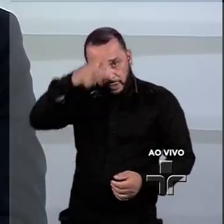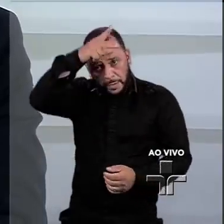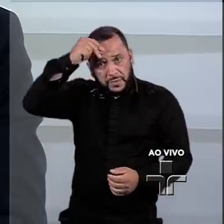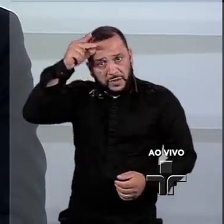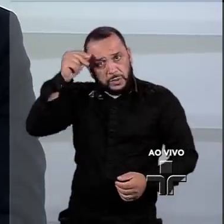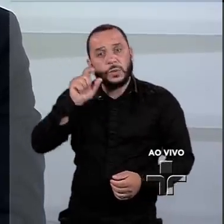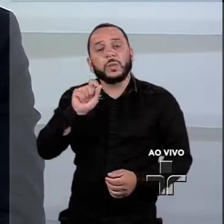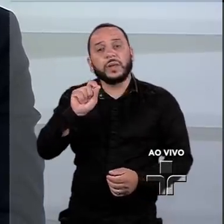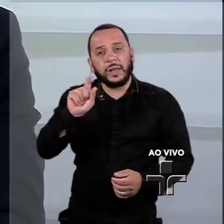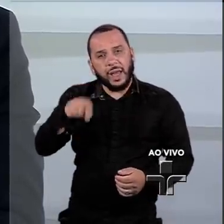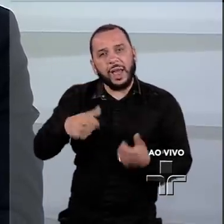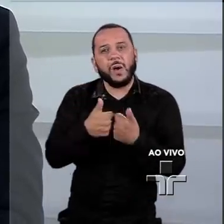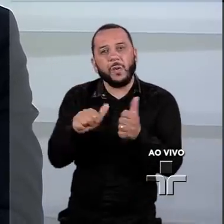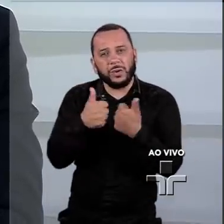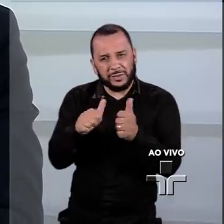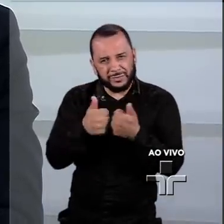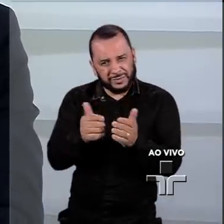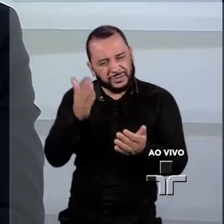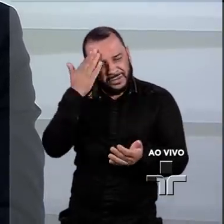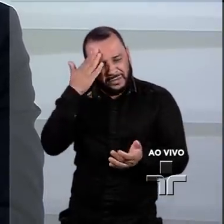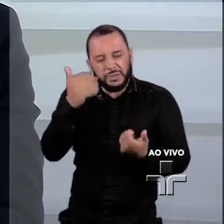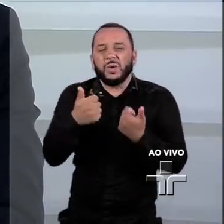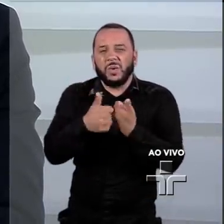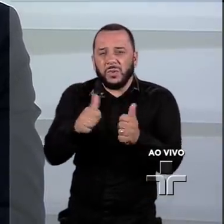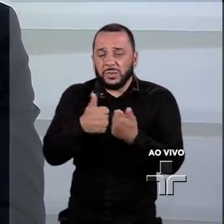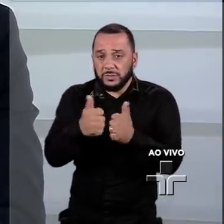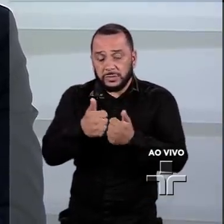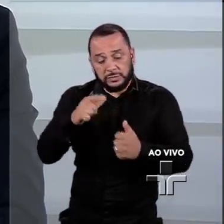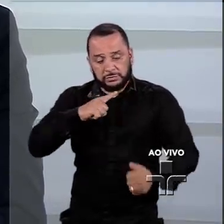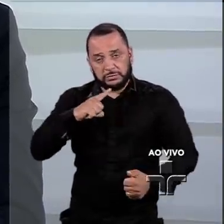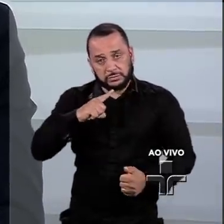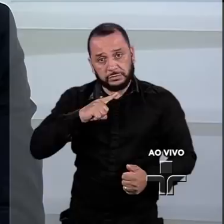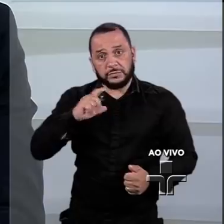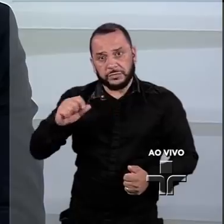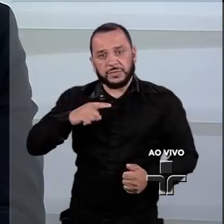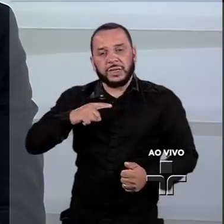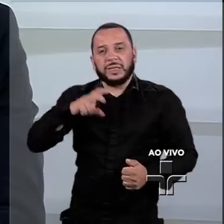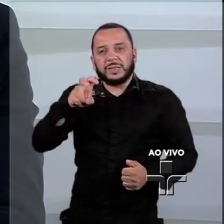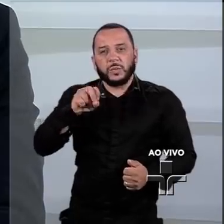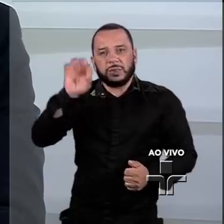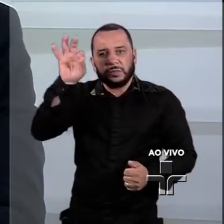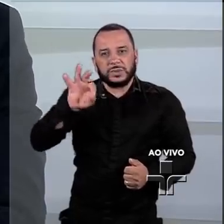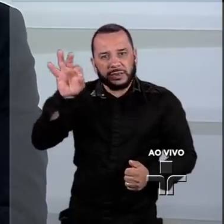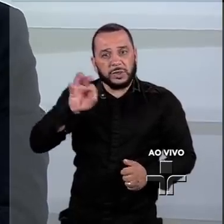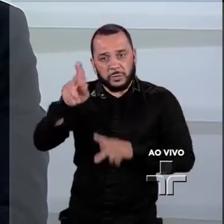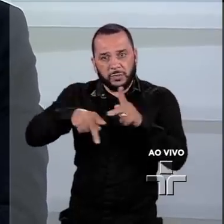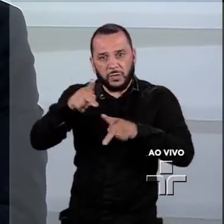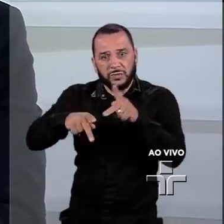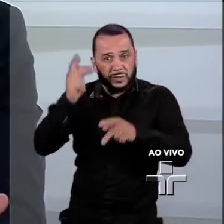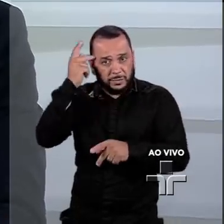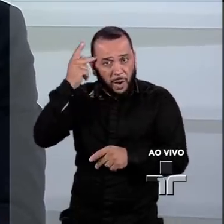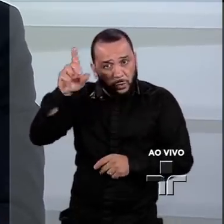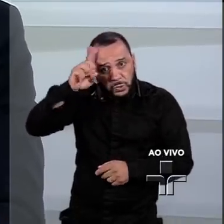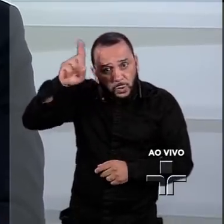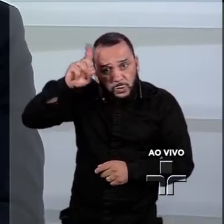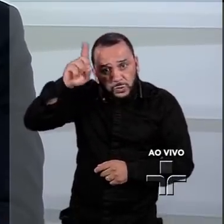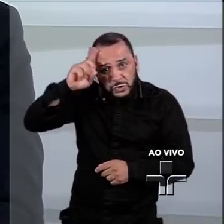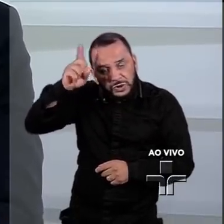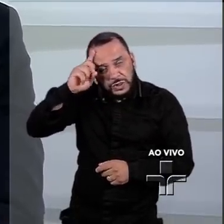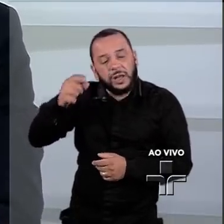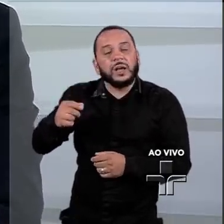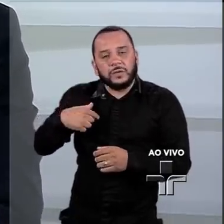a questão dos ônibus, o transporte municipal que leva metade da população de São Paulo todos os dias para o trabalho e